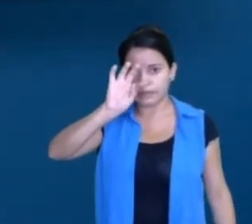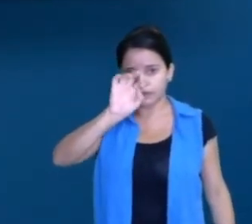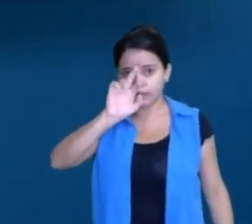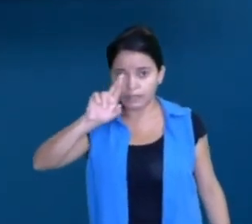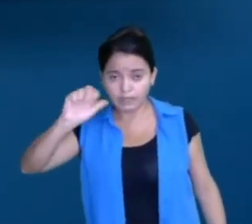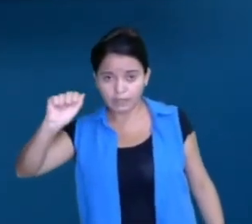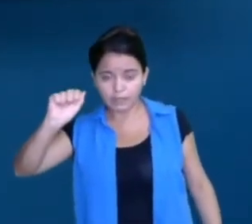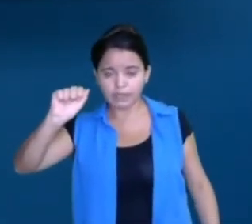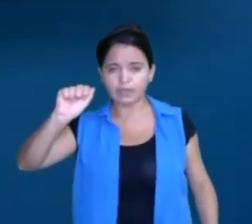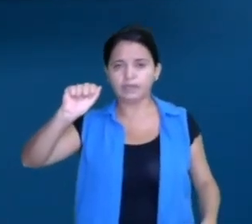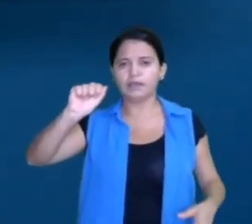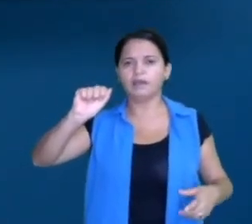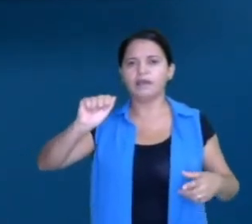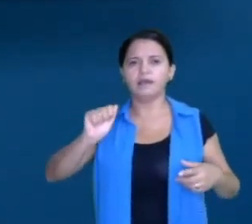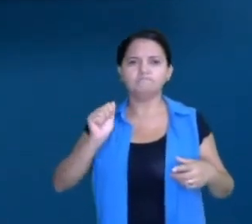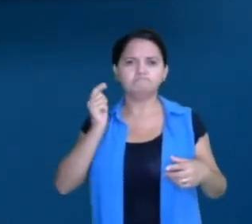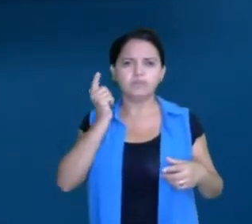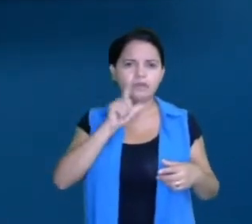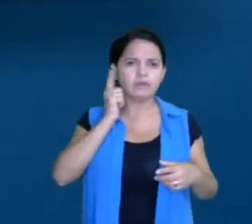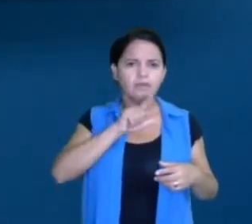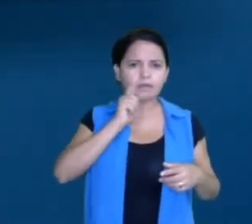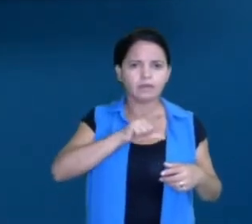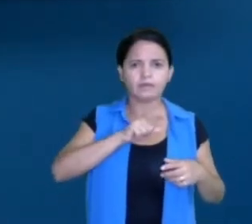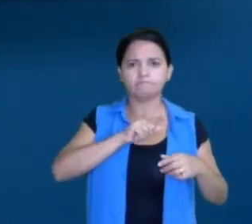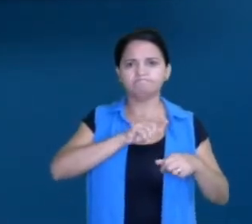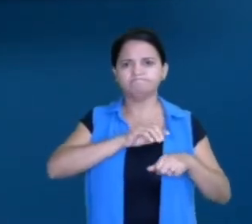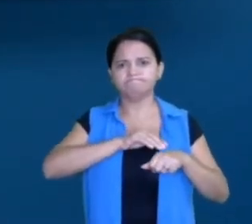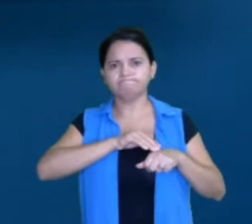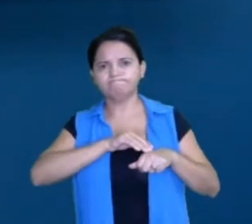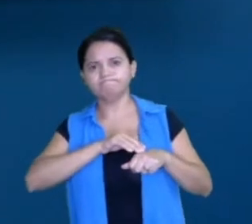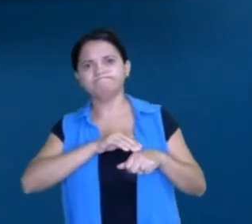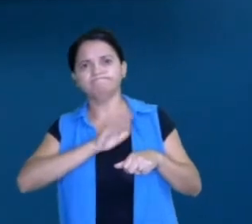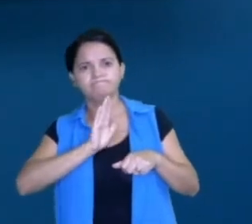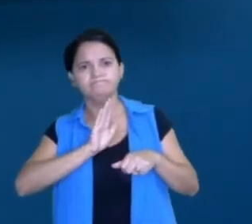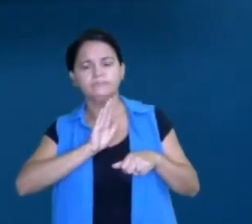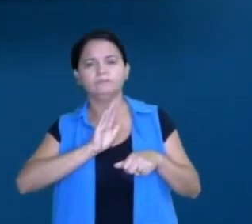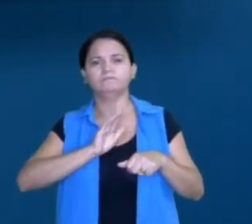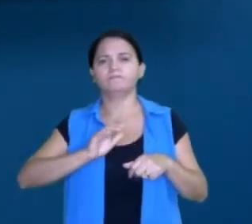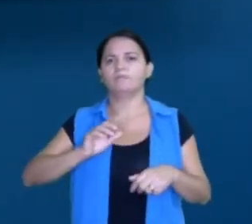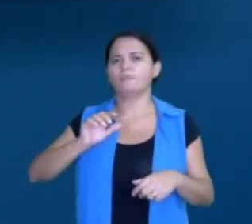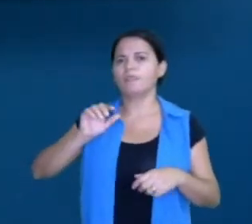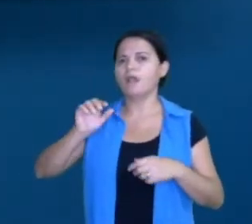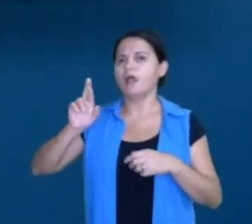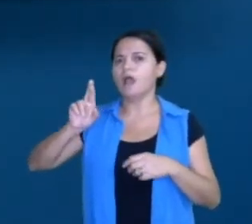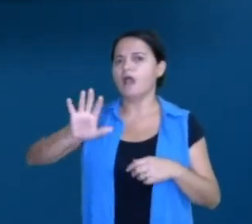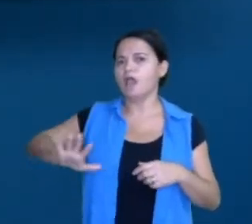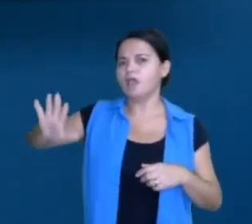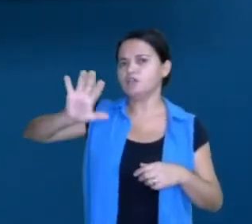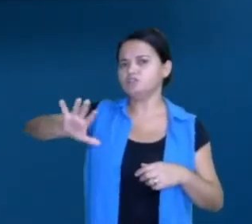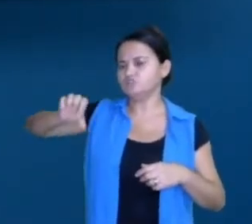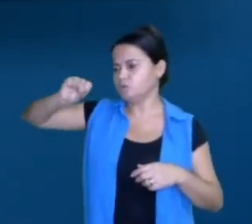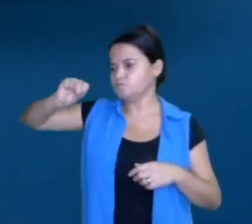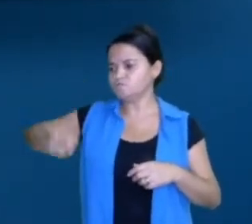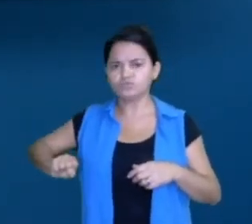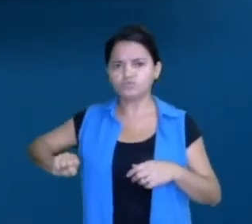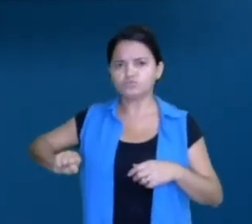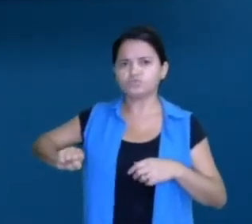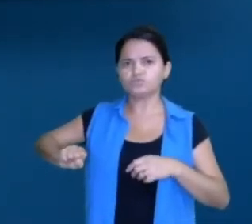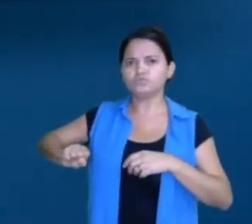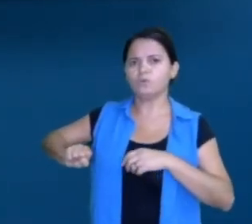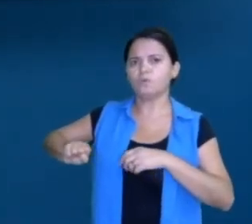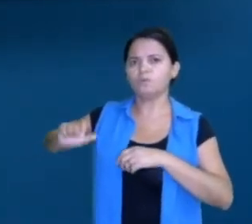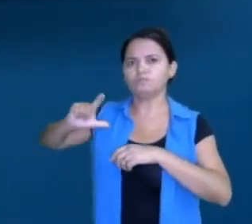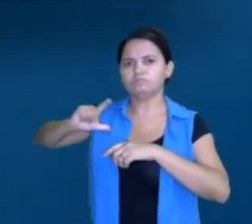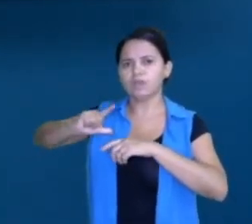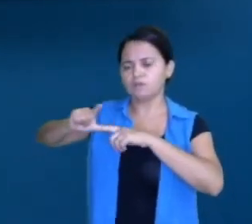comercial, quanto na região sul dos Estados Unidos. Essa região sul, pessoal, era com a produção agrícola. Então